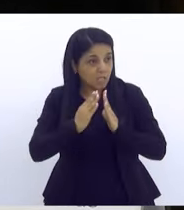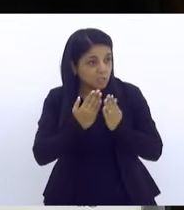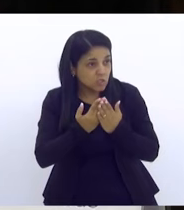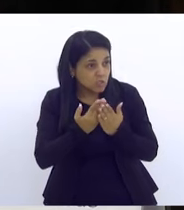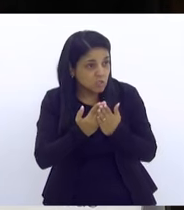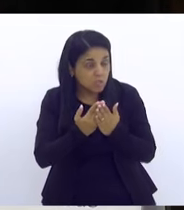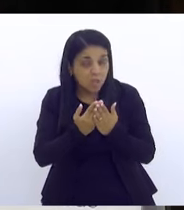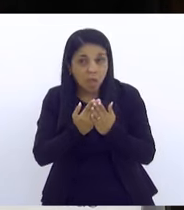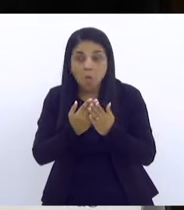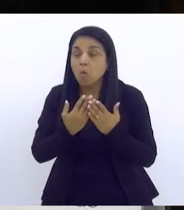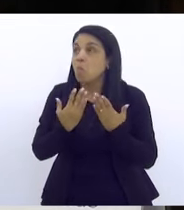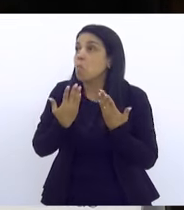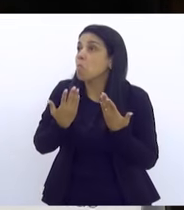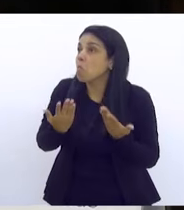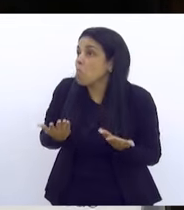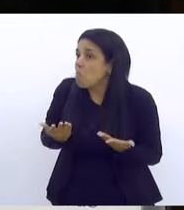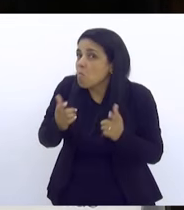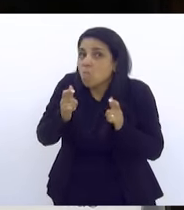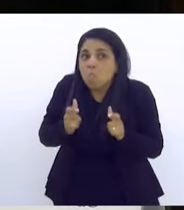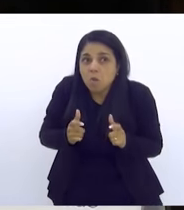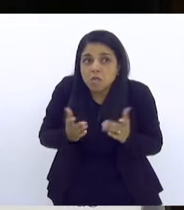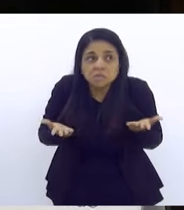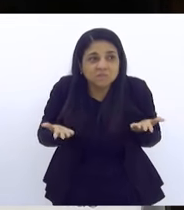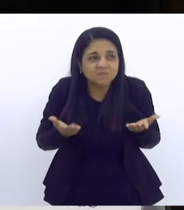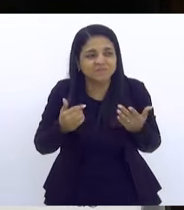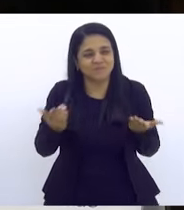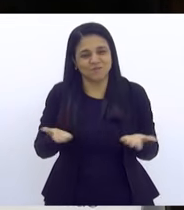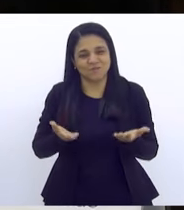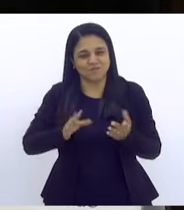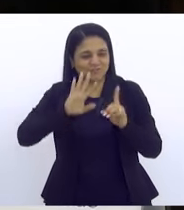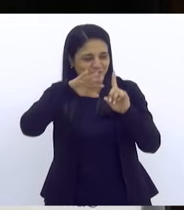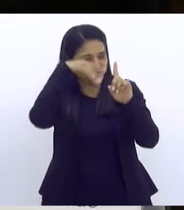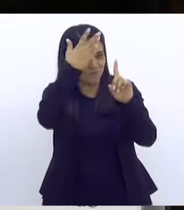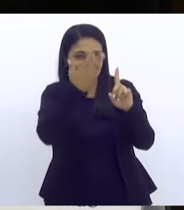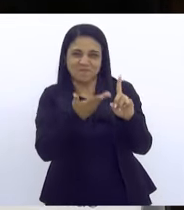onde, quando? E hoje estão aqui recebendo homenagens.